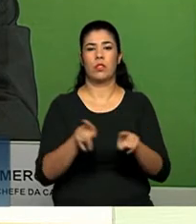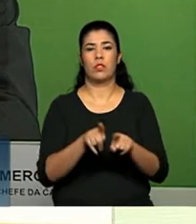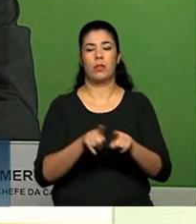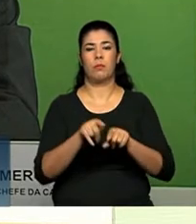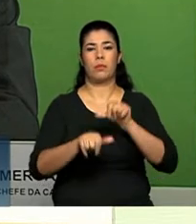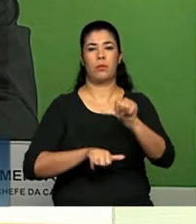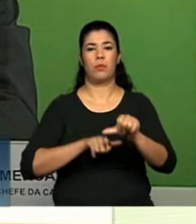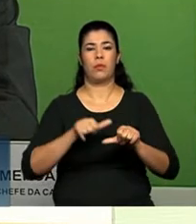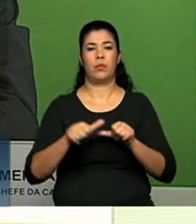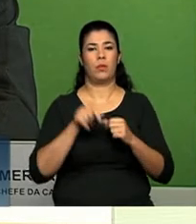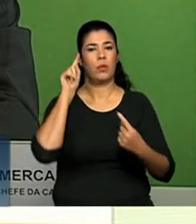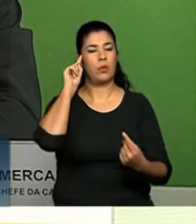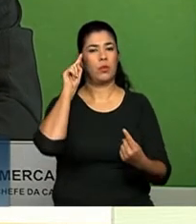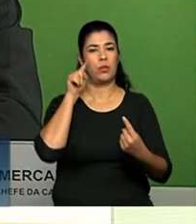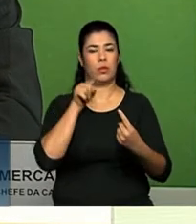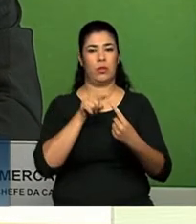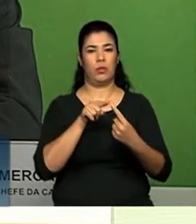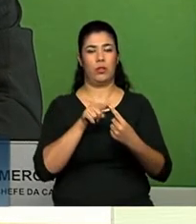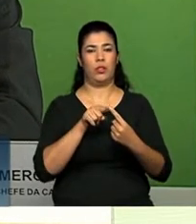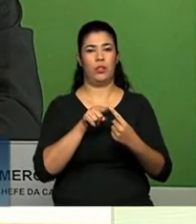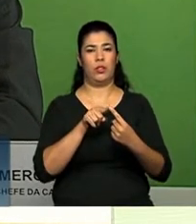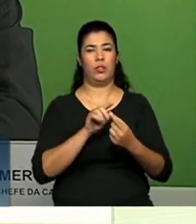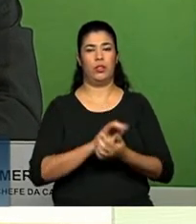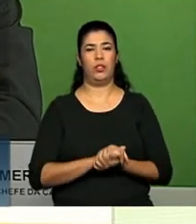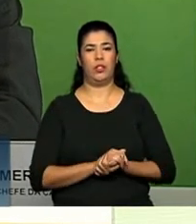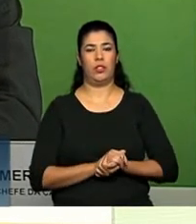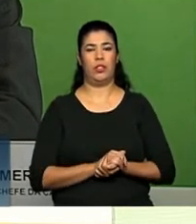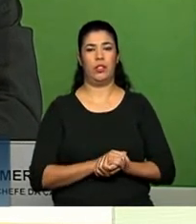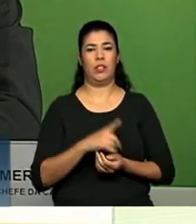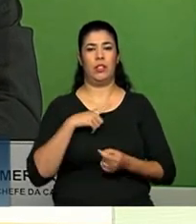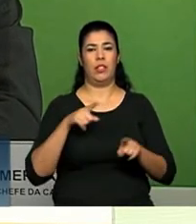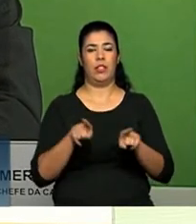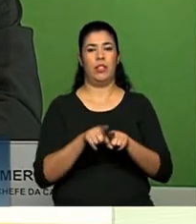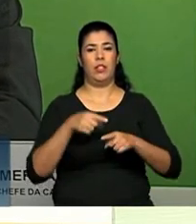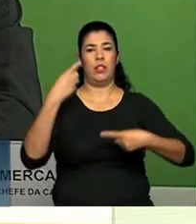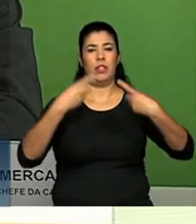mudanças do ponto de vista da política tributária.